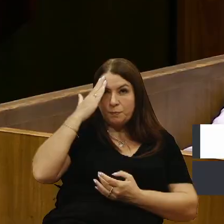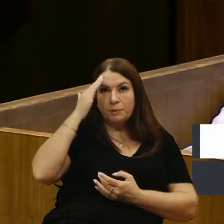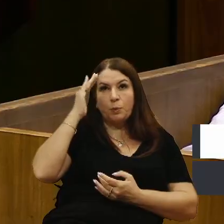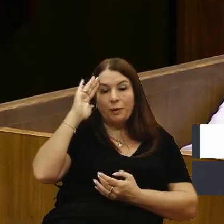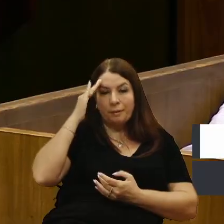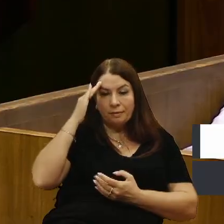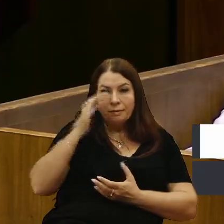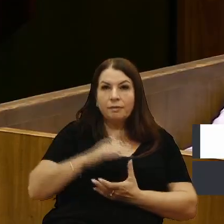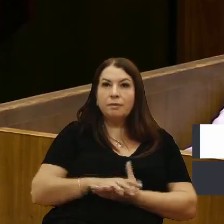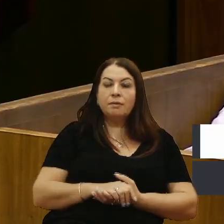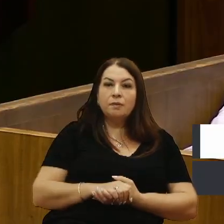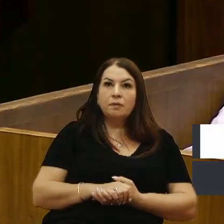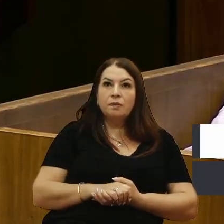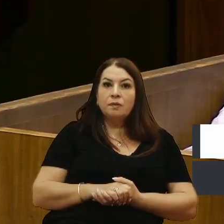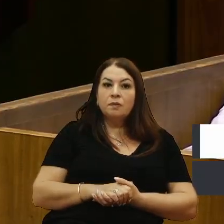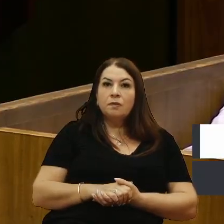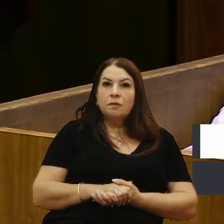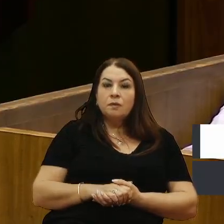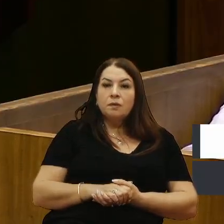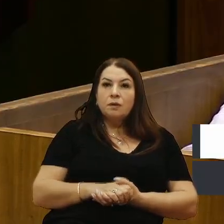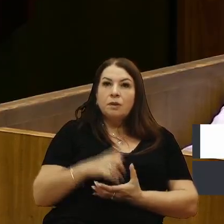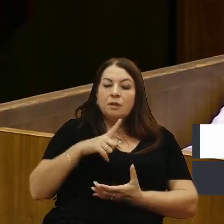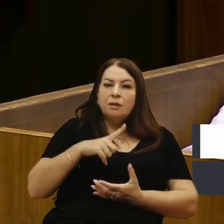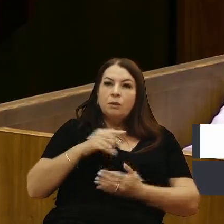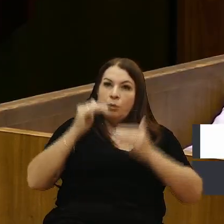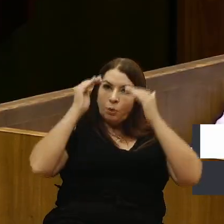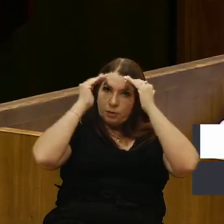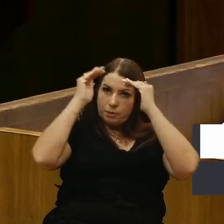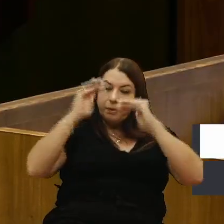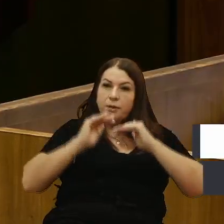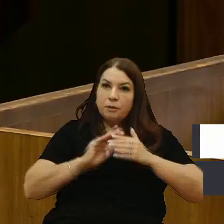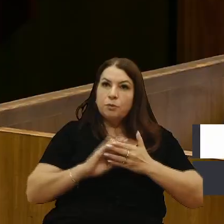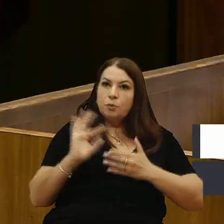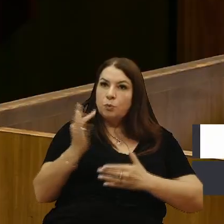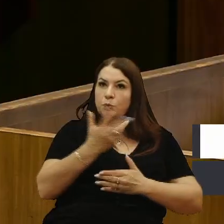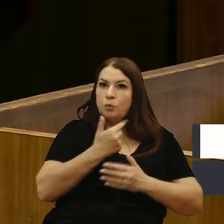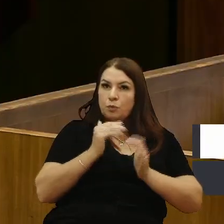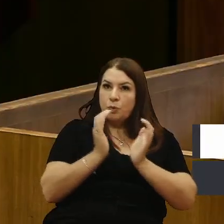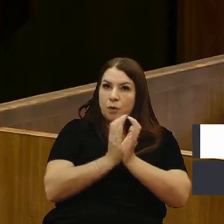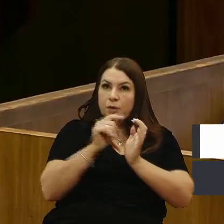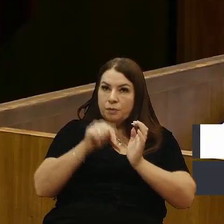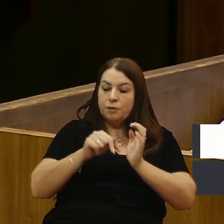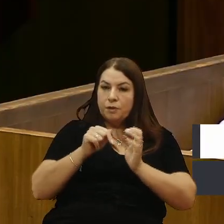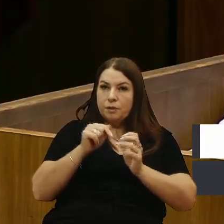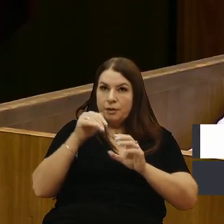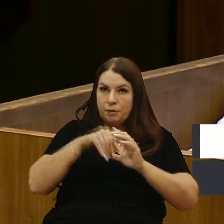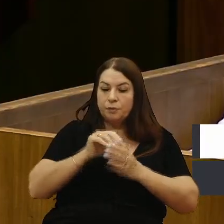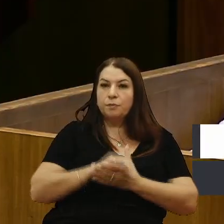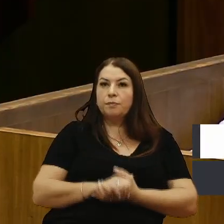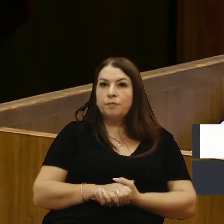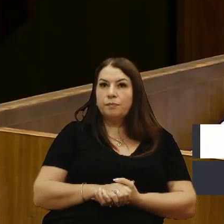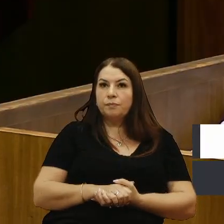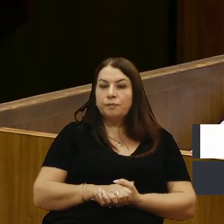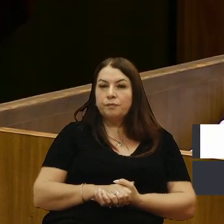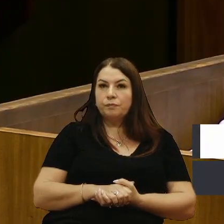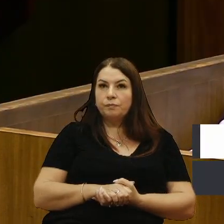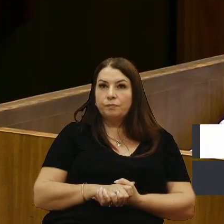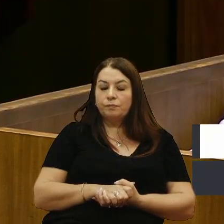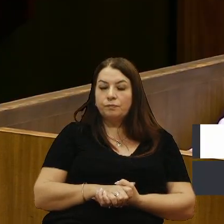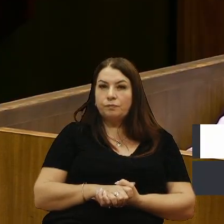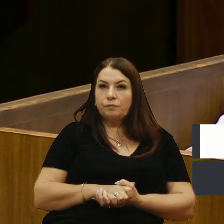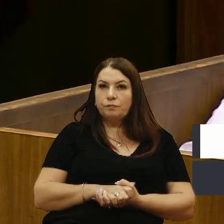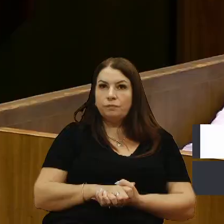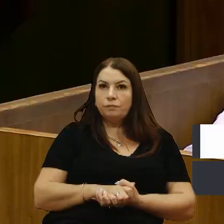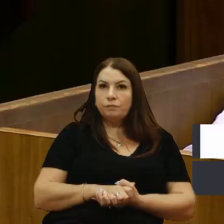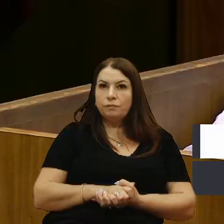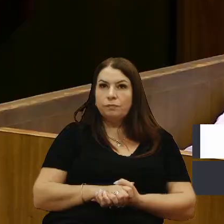entendo. Mas eu tenho muito respeito com todos os colegas aqui dentro. E